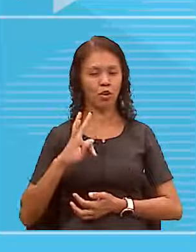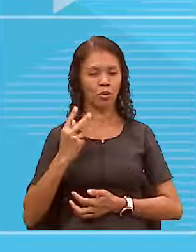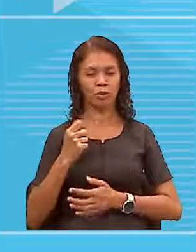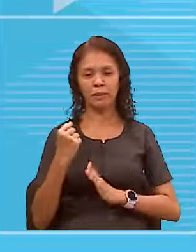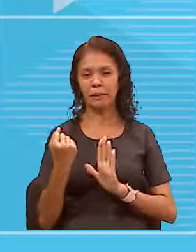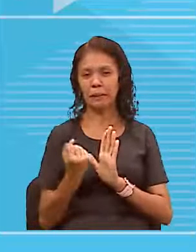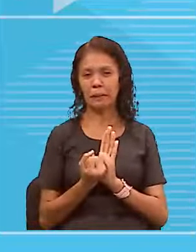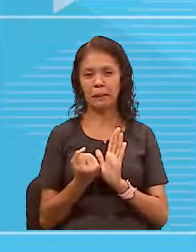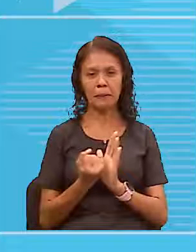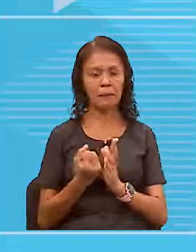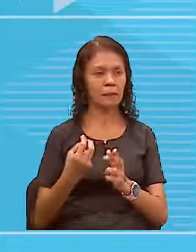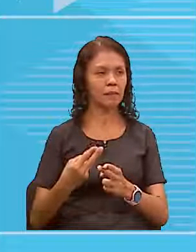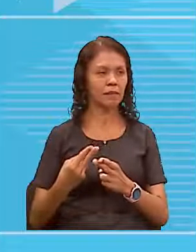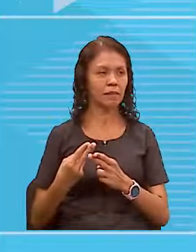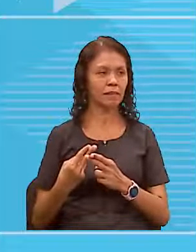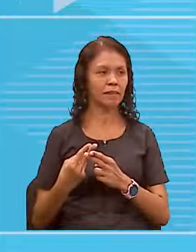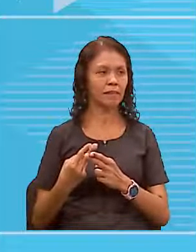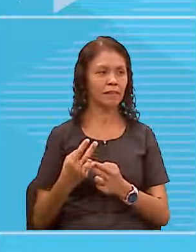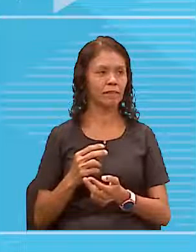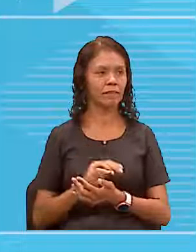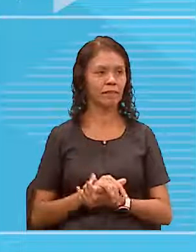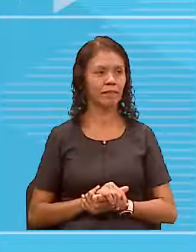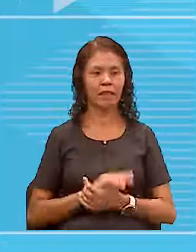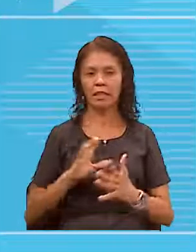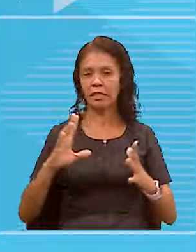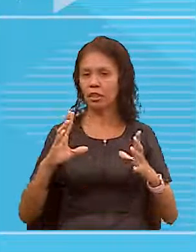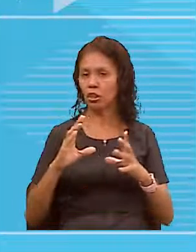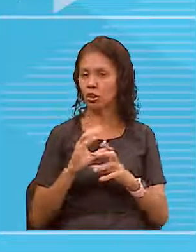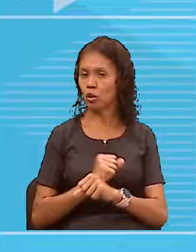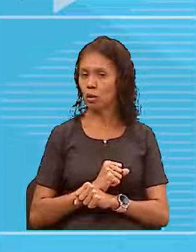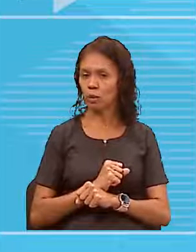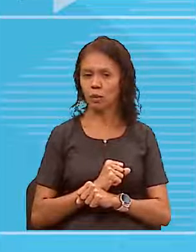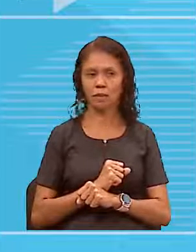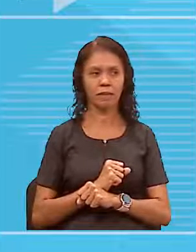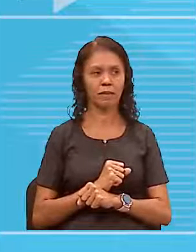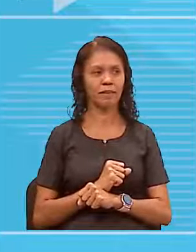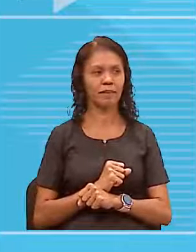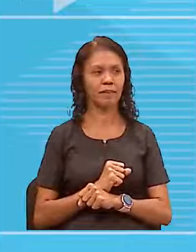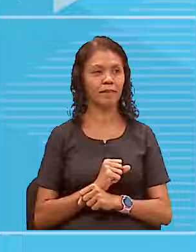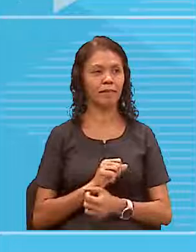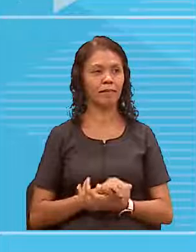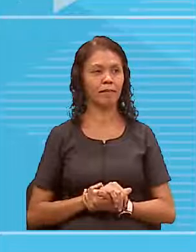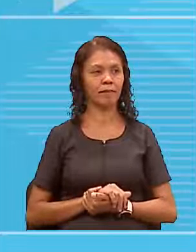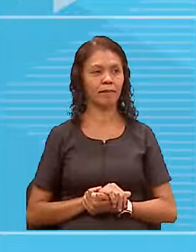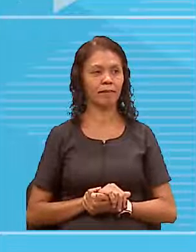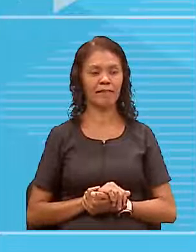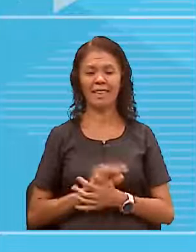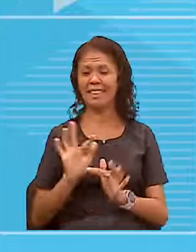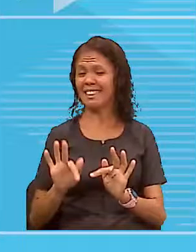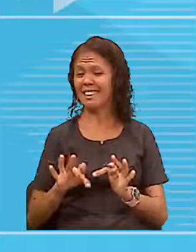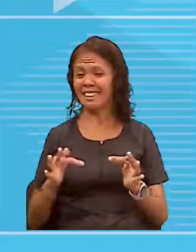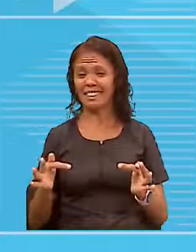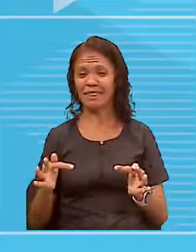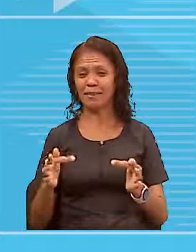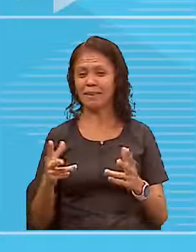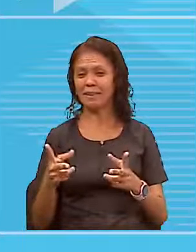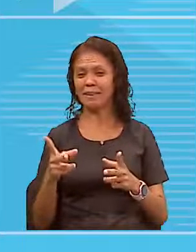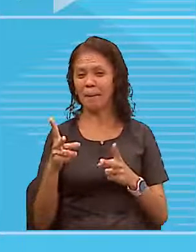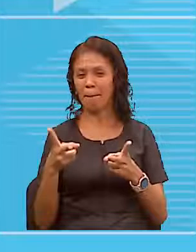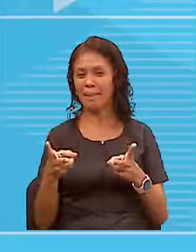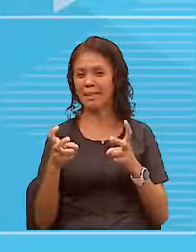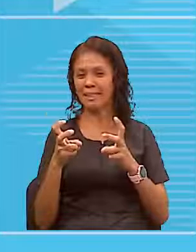turma. Todas as notas. Soma. Olha como é simples, meu amado aluno. Olha.